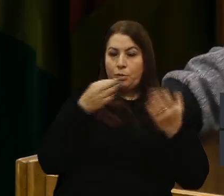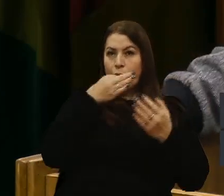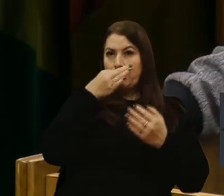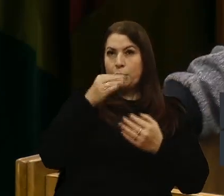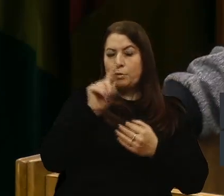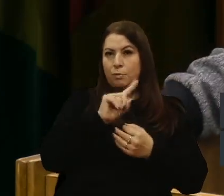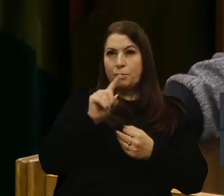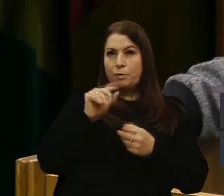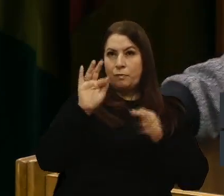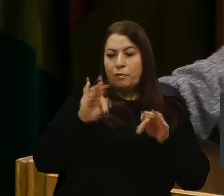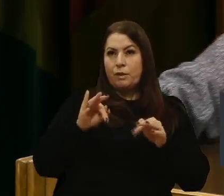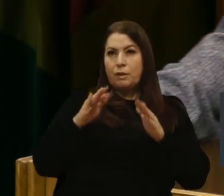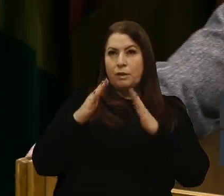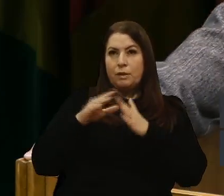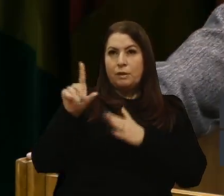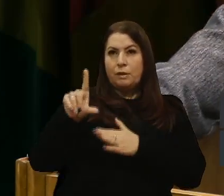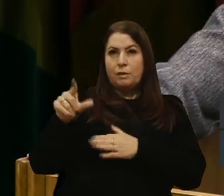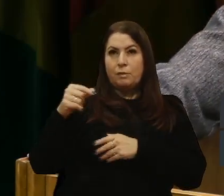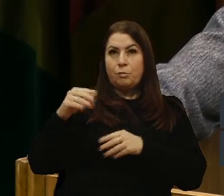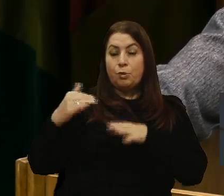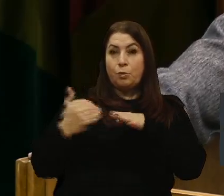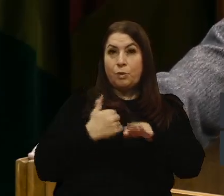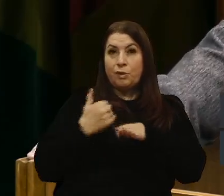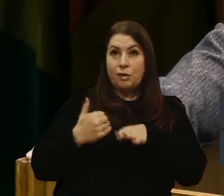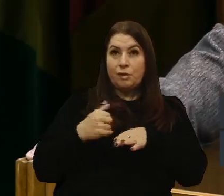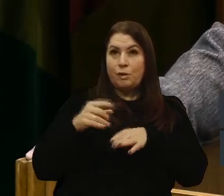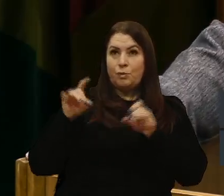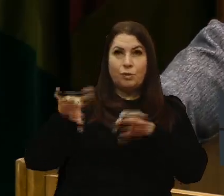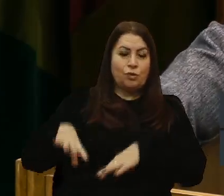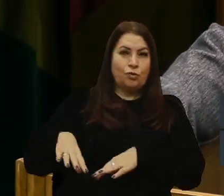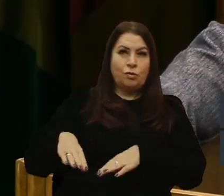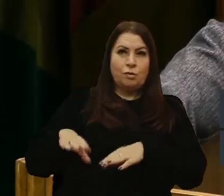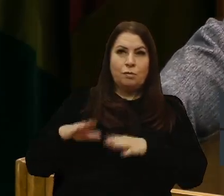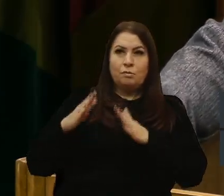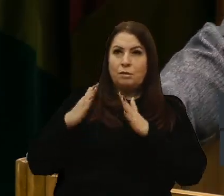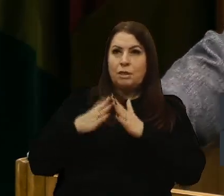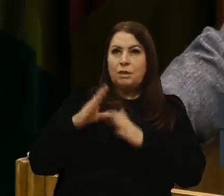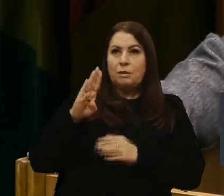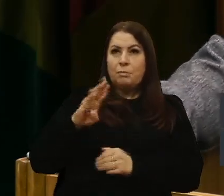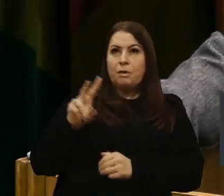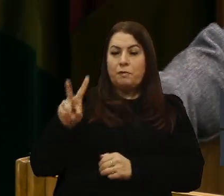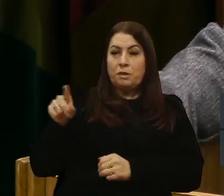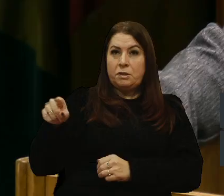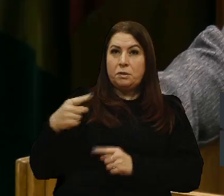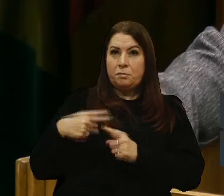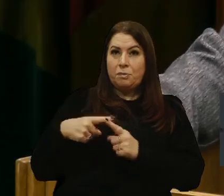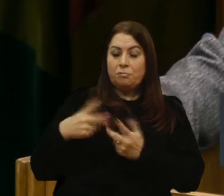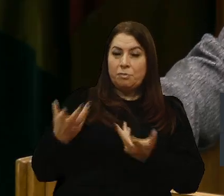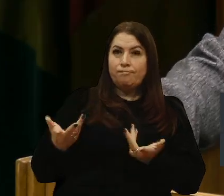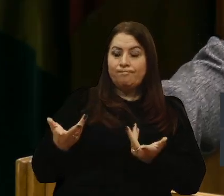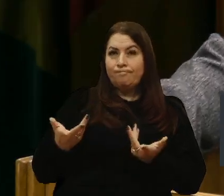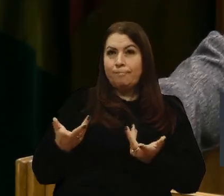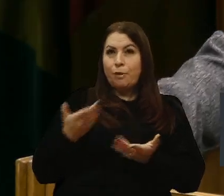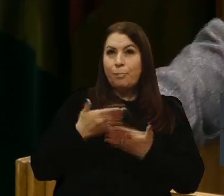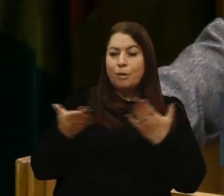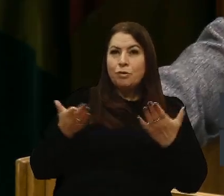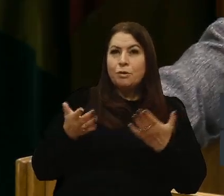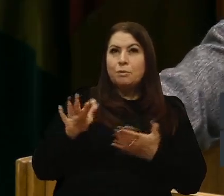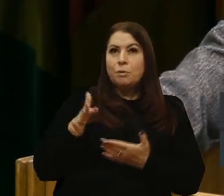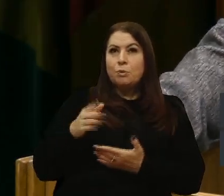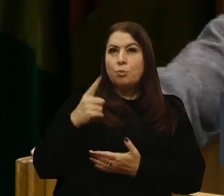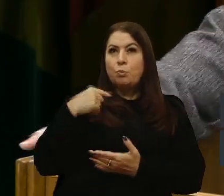morar mais na Zona Leste por causa do trânsito dela. Eu desisti de morar no Bela Vista, porque eu perdia mais ou